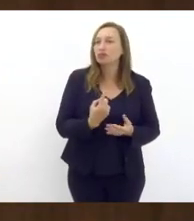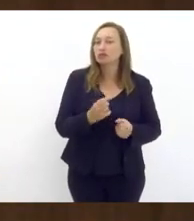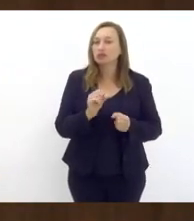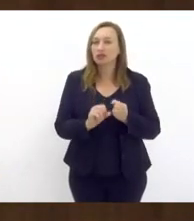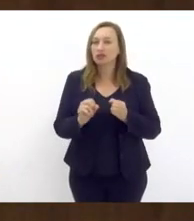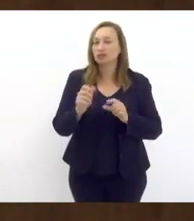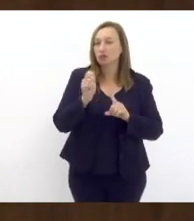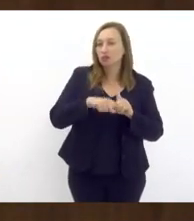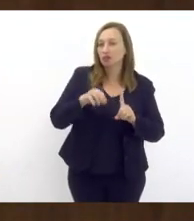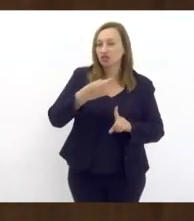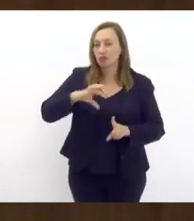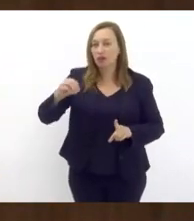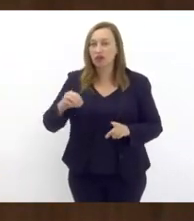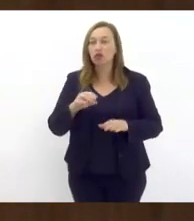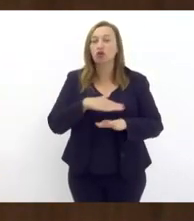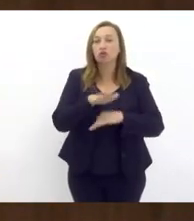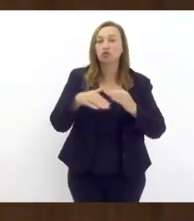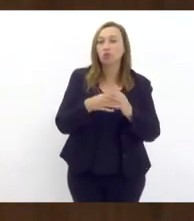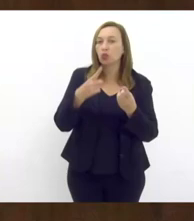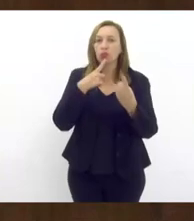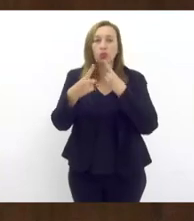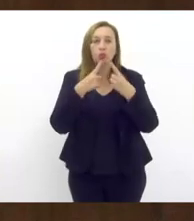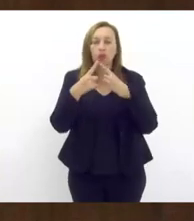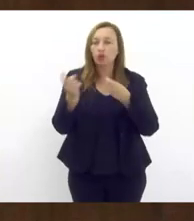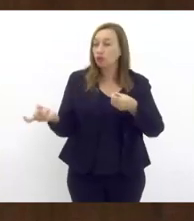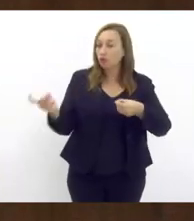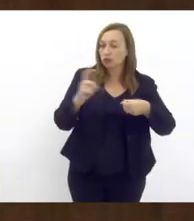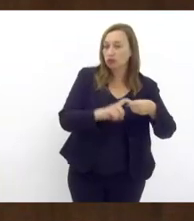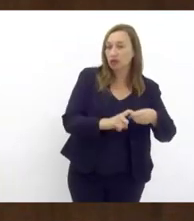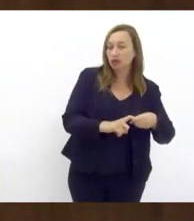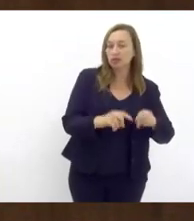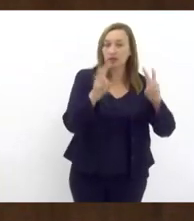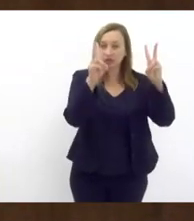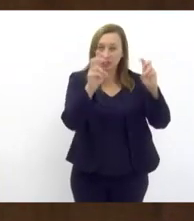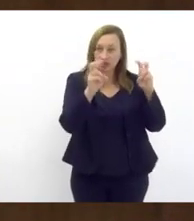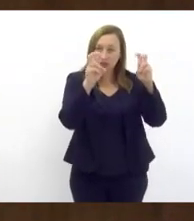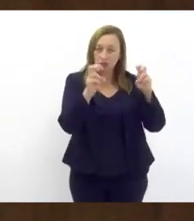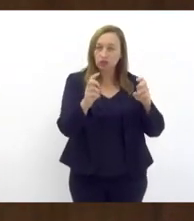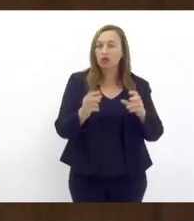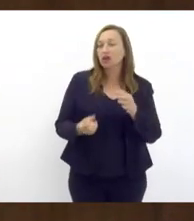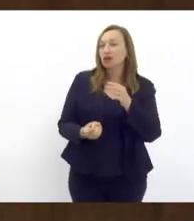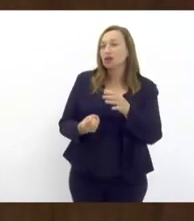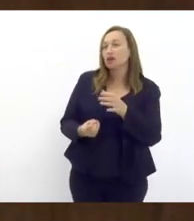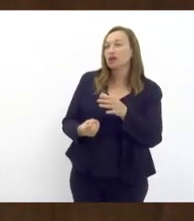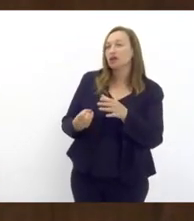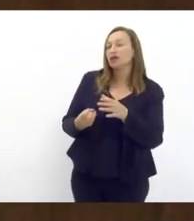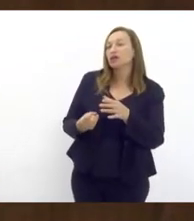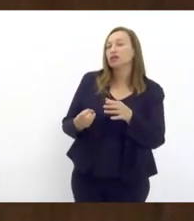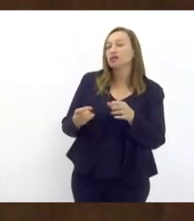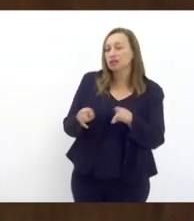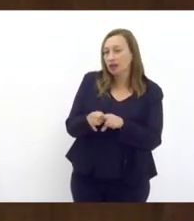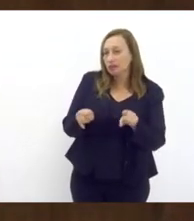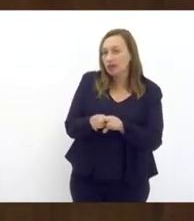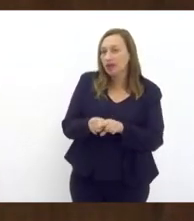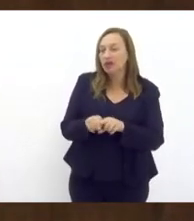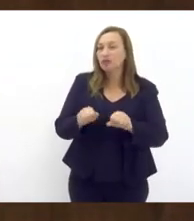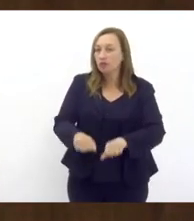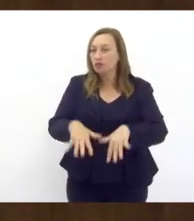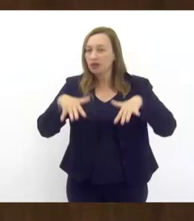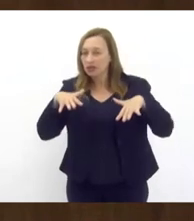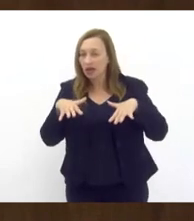no mês de março todo um debate voltado para essas pautas. Realizei aqui, inclusive, nesse mesmo